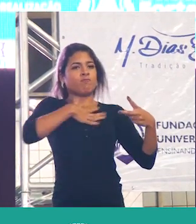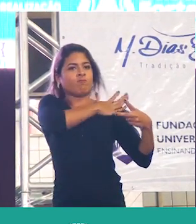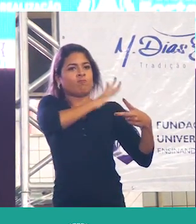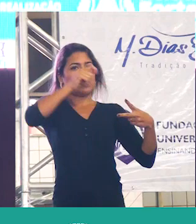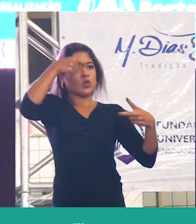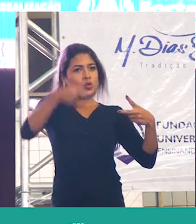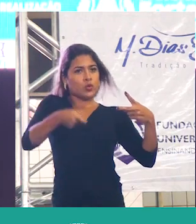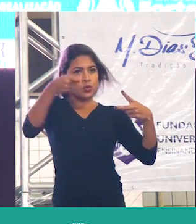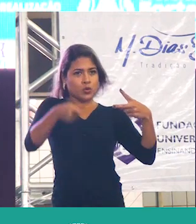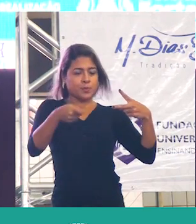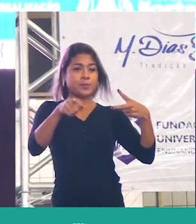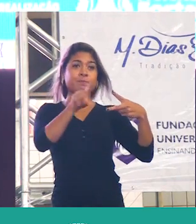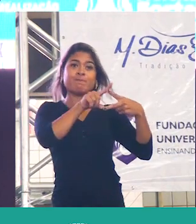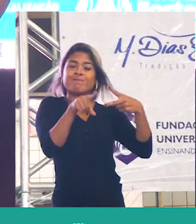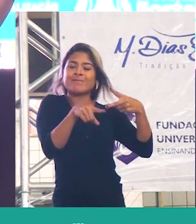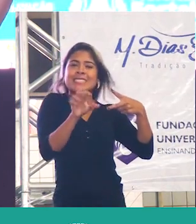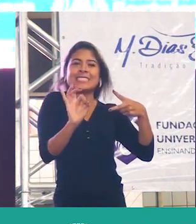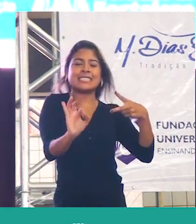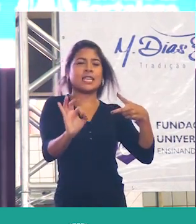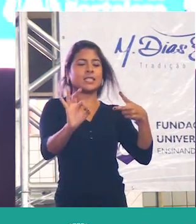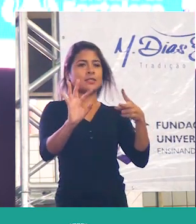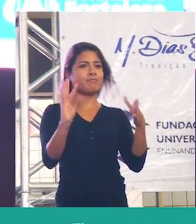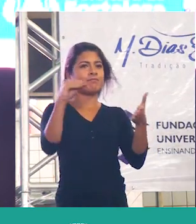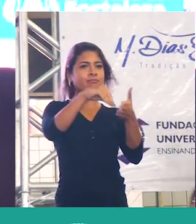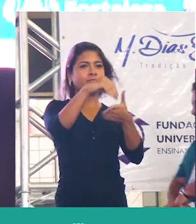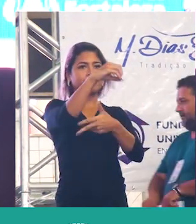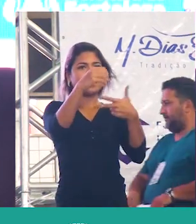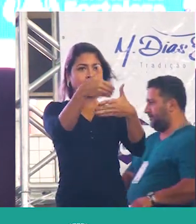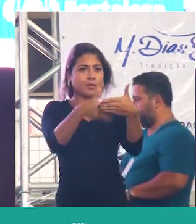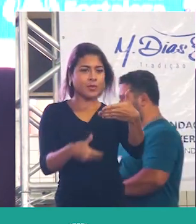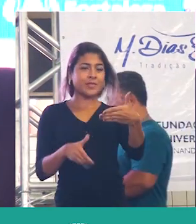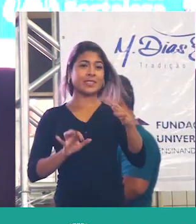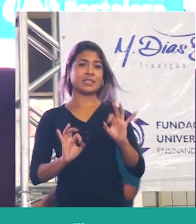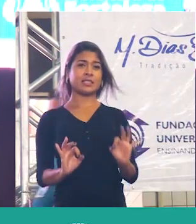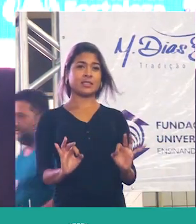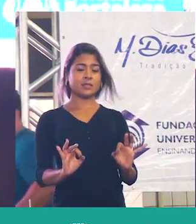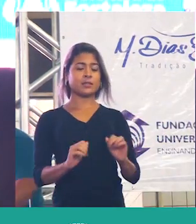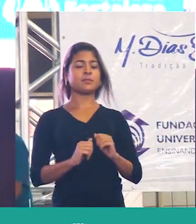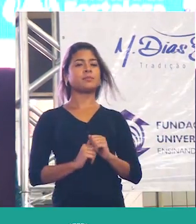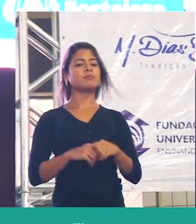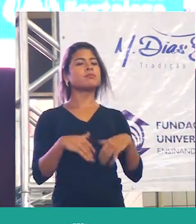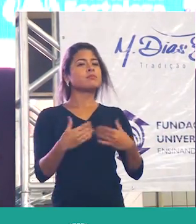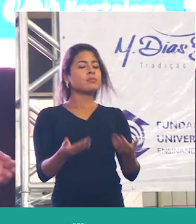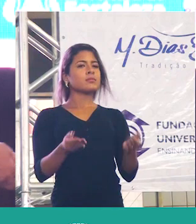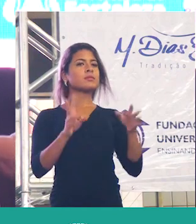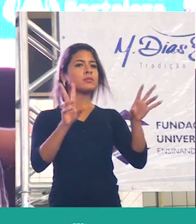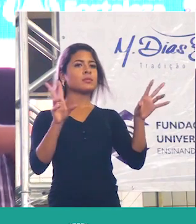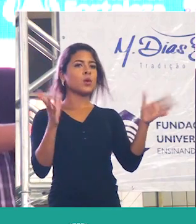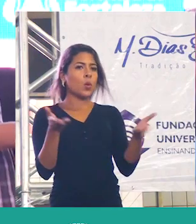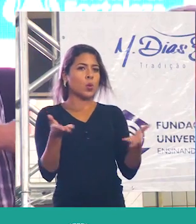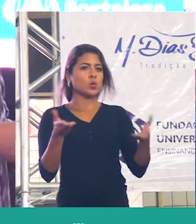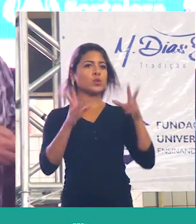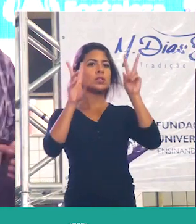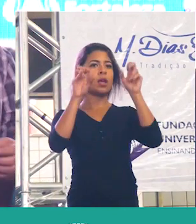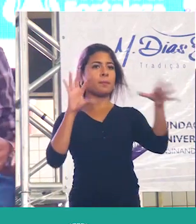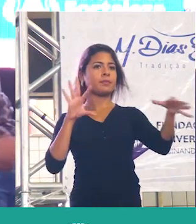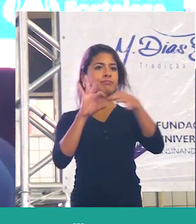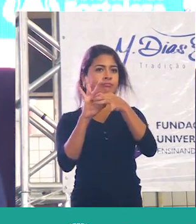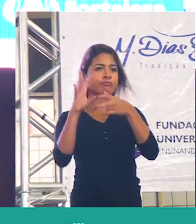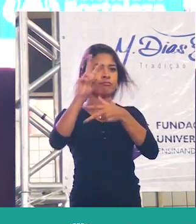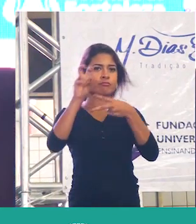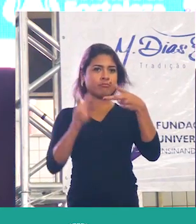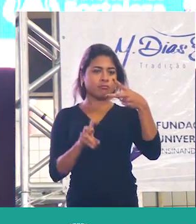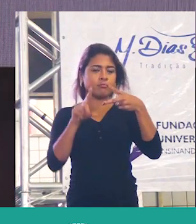lugar garantido na sua prova. Então, dentro dessa temática de hoje, nós